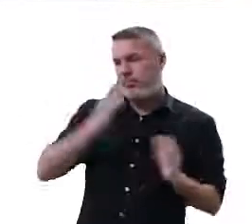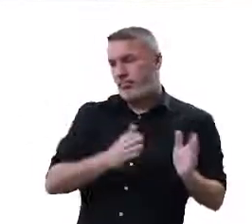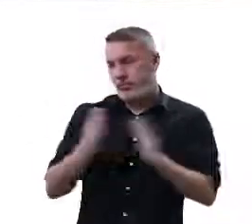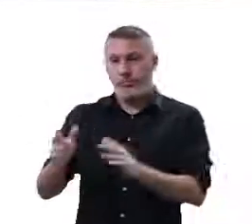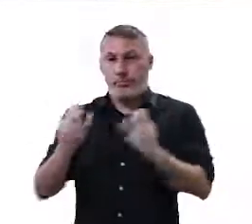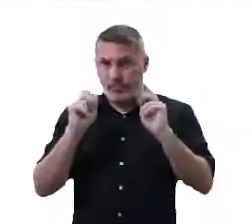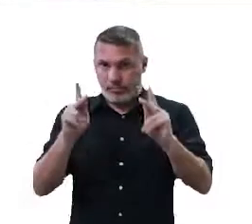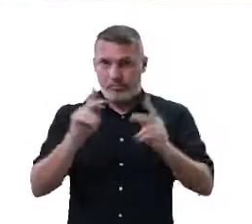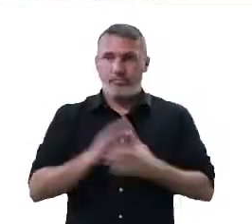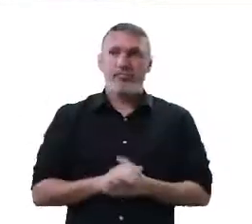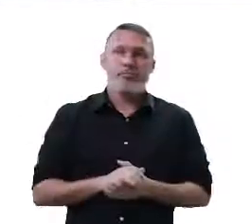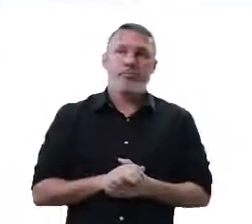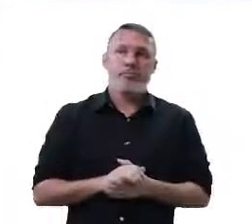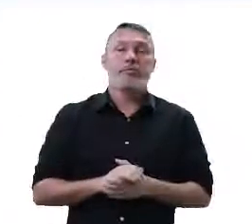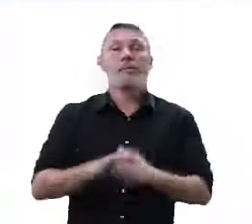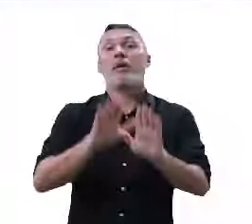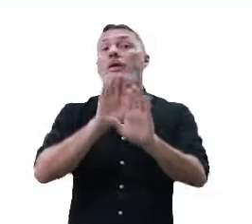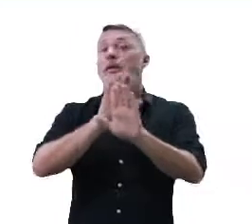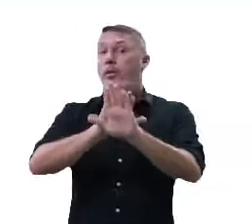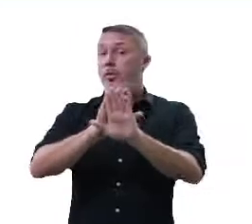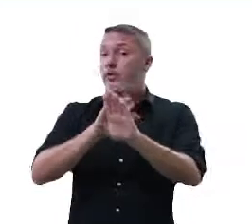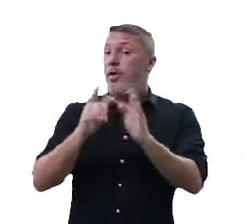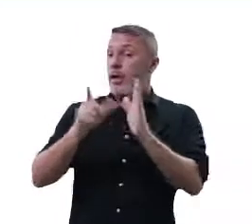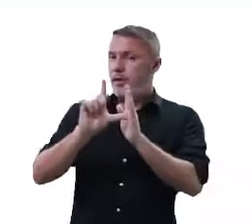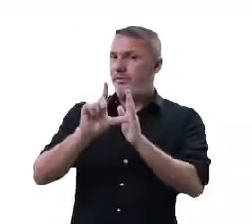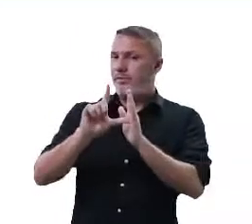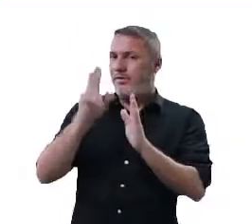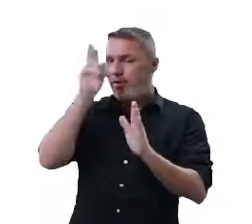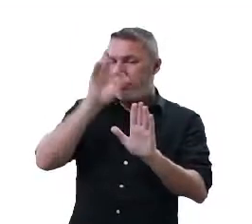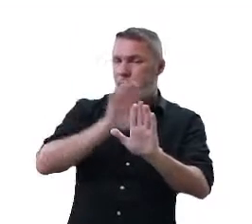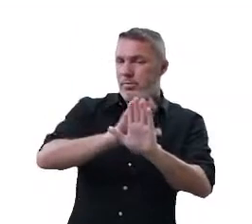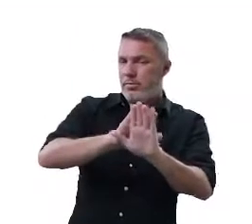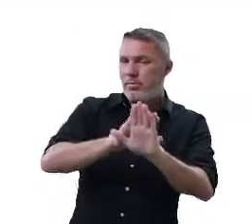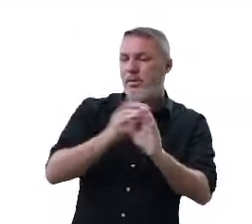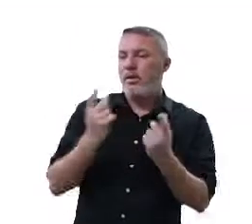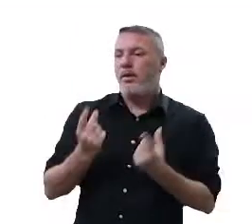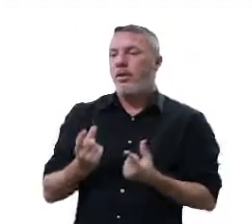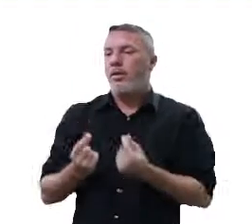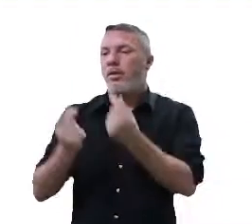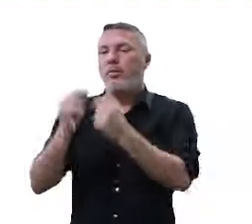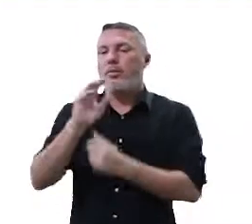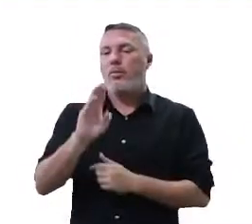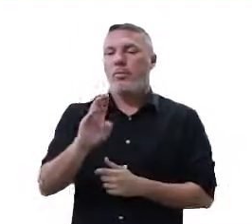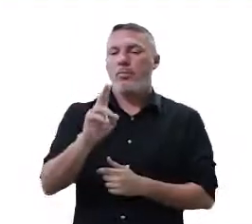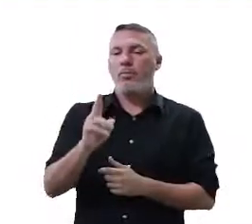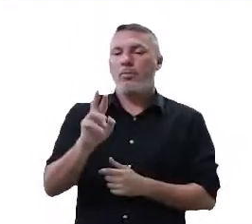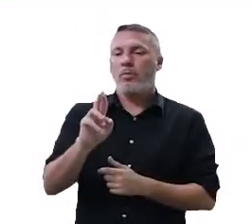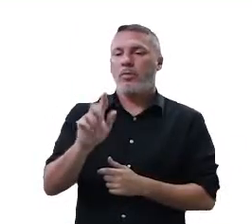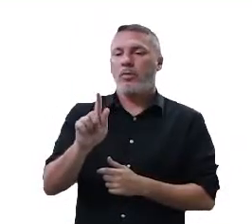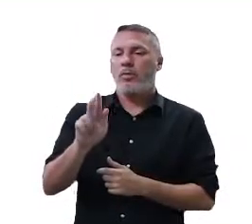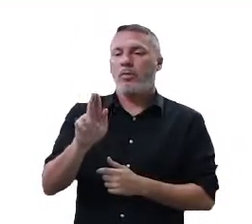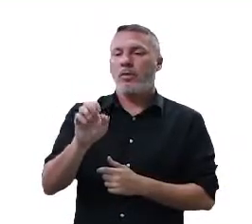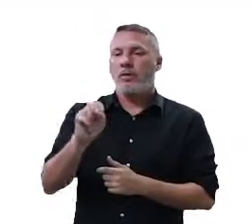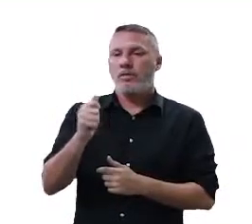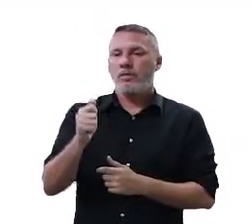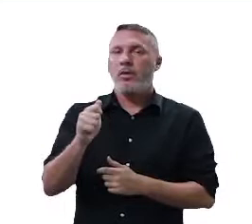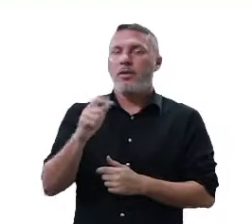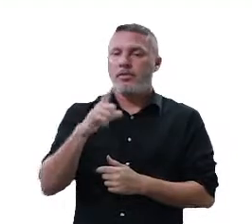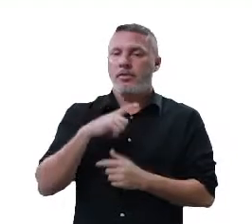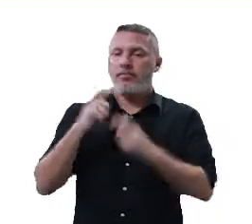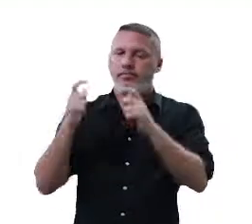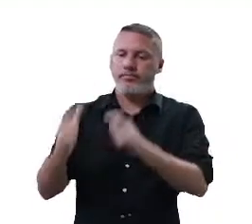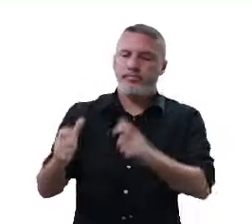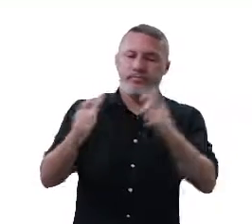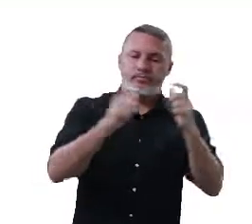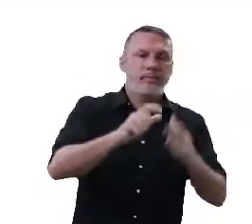fundamental. Certo? A ideologia, eu até coloquei aqui, né, o exemplo, ó, ideologia burguesa, olha só, ideologia tem